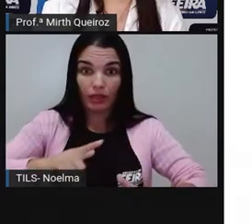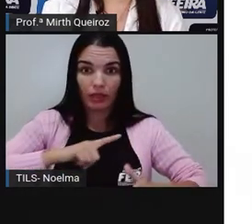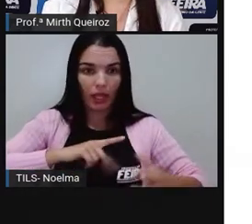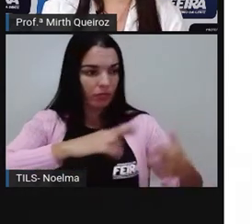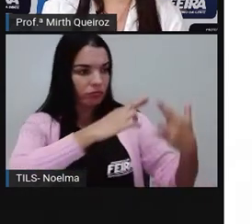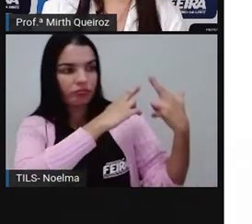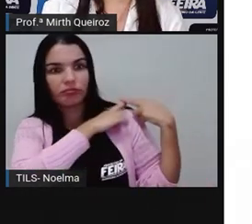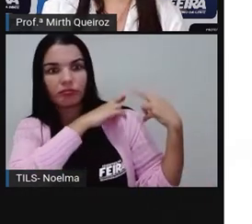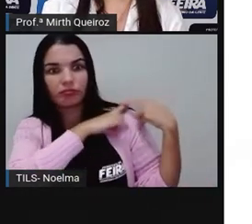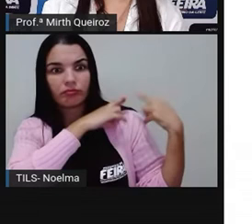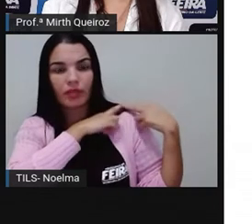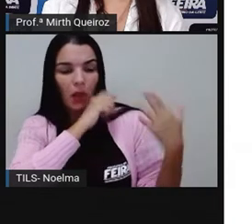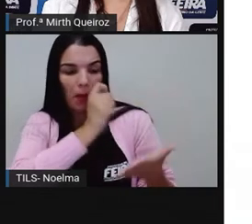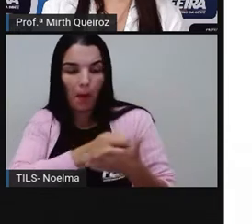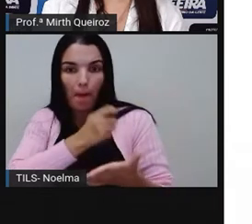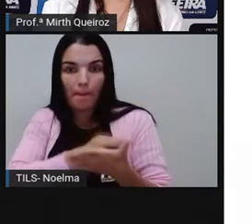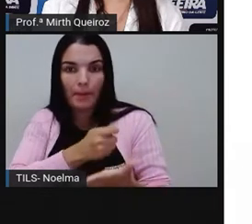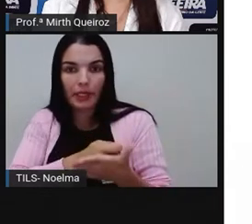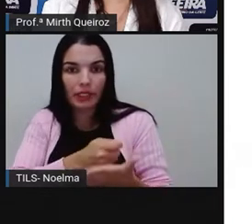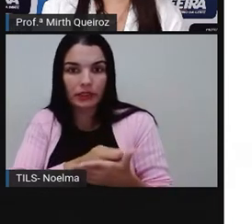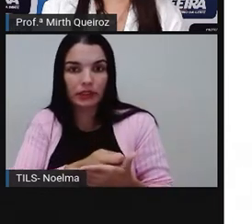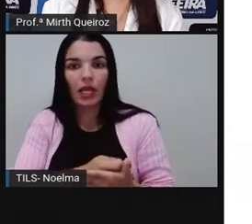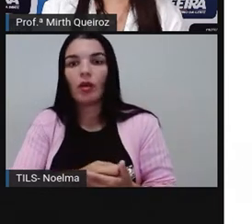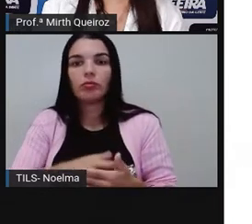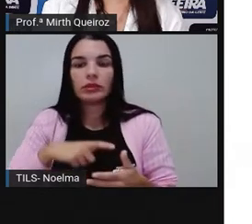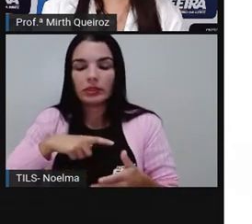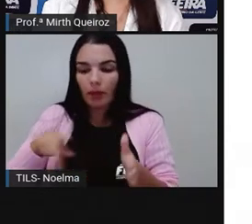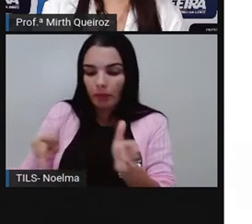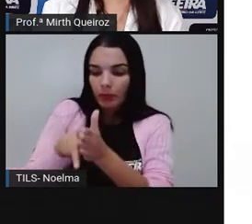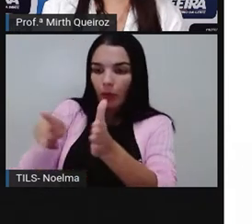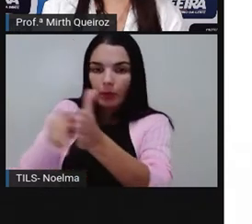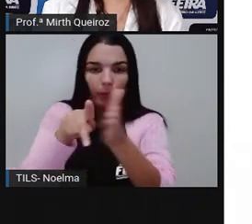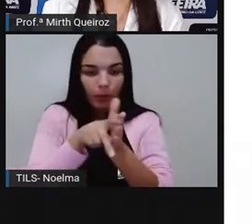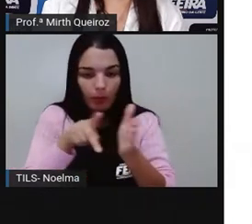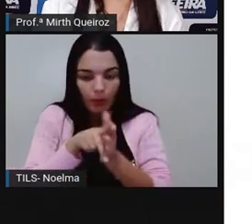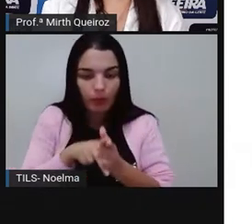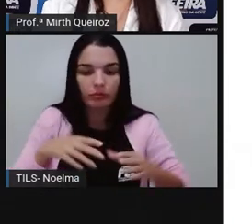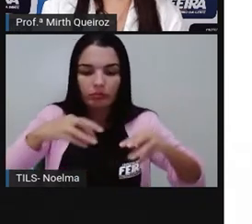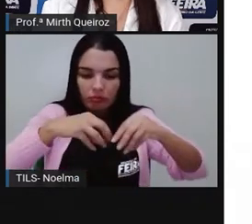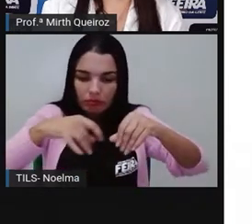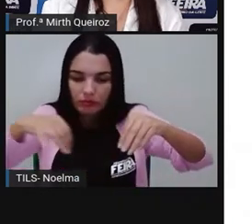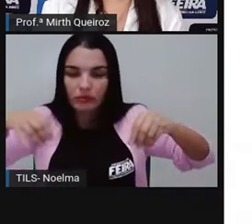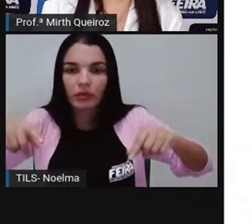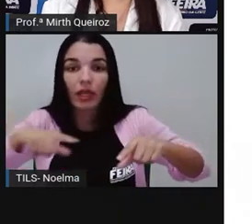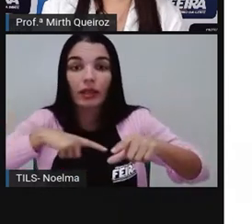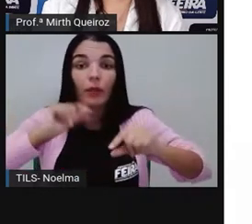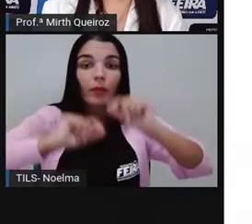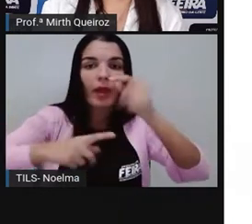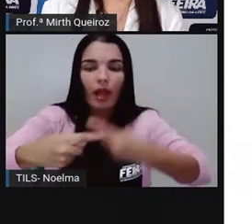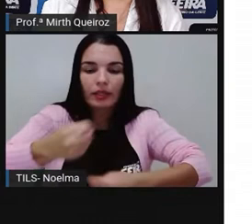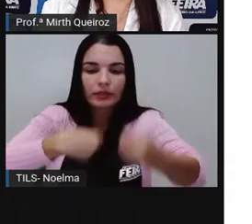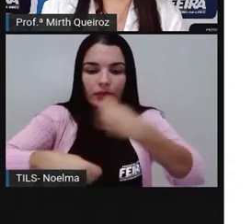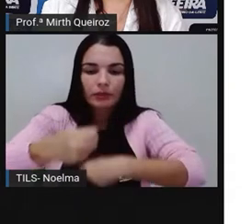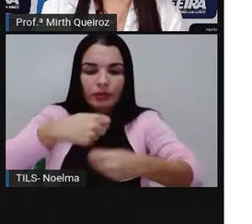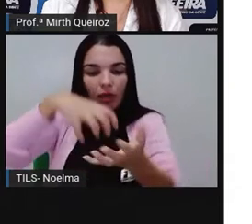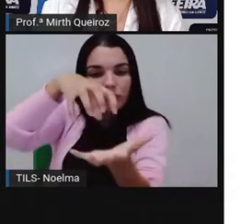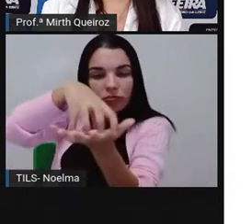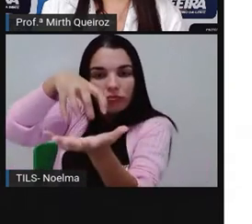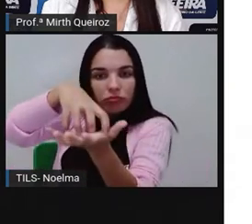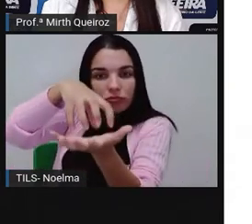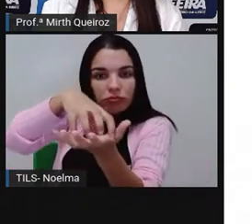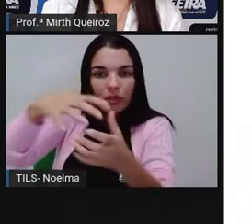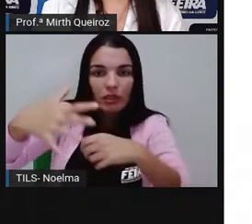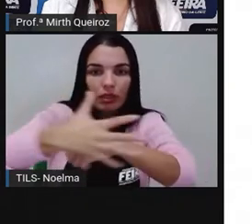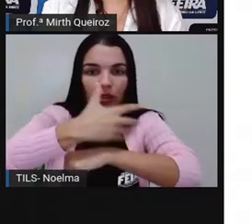série de obrigações que eram dos capitães donatários, né, naquela época, a administração da colônia não era